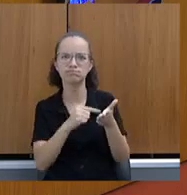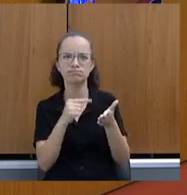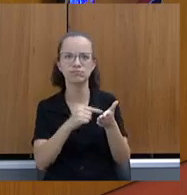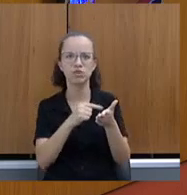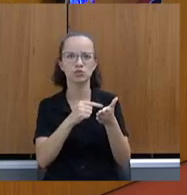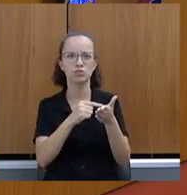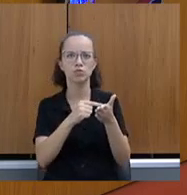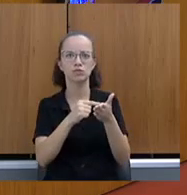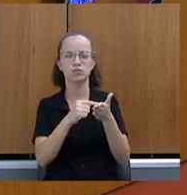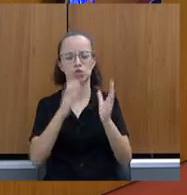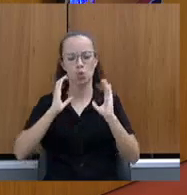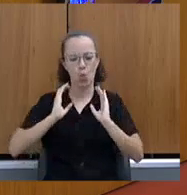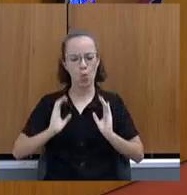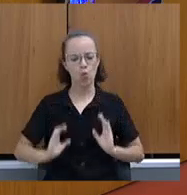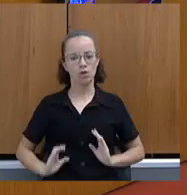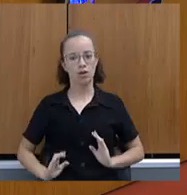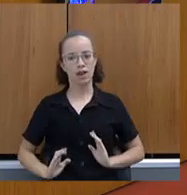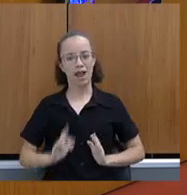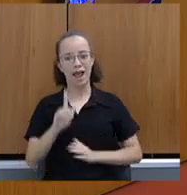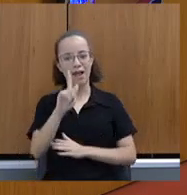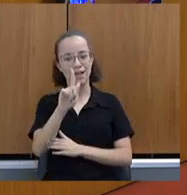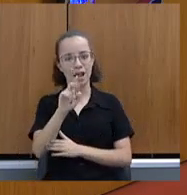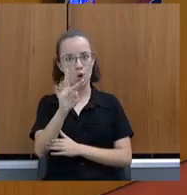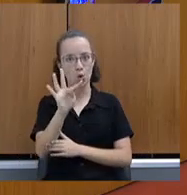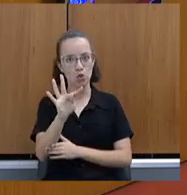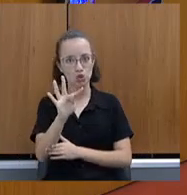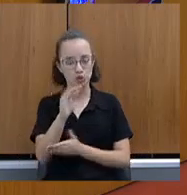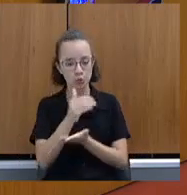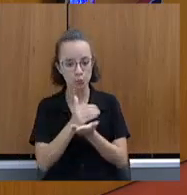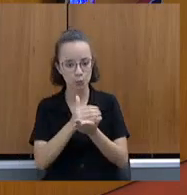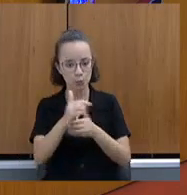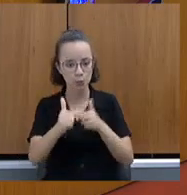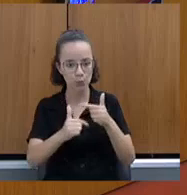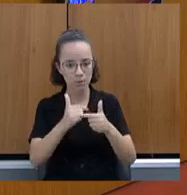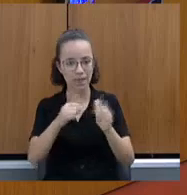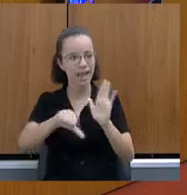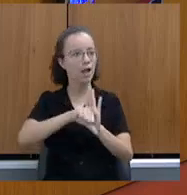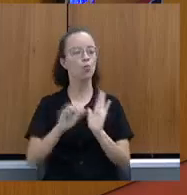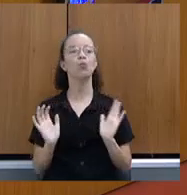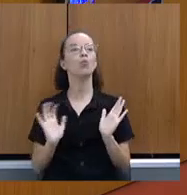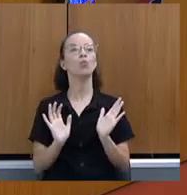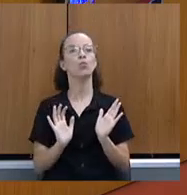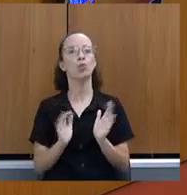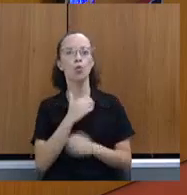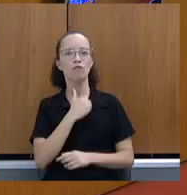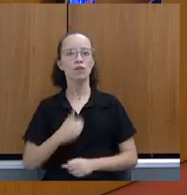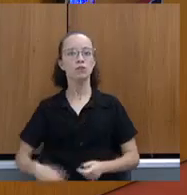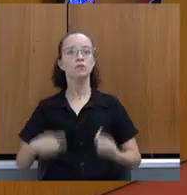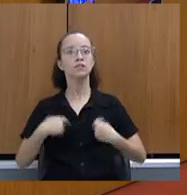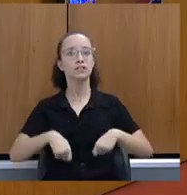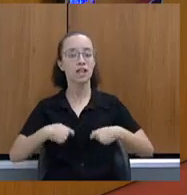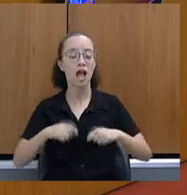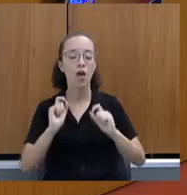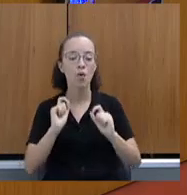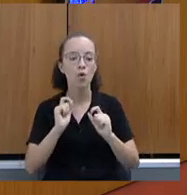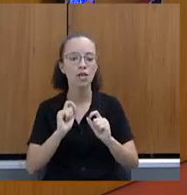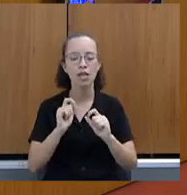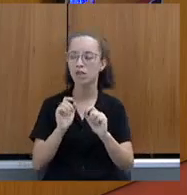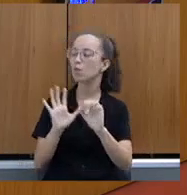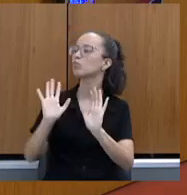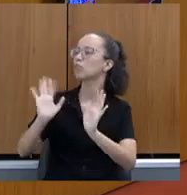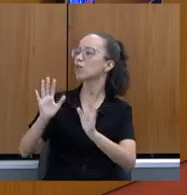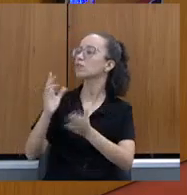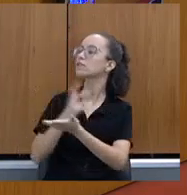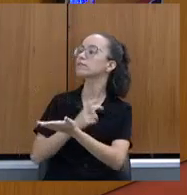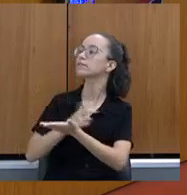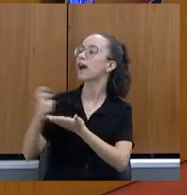Conduta Aguti começa a operar tá ilegal o que que o governo tinha que fazer Sai daí aqui ó tá para ser protegida a Serra